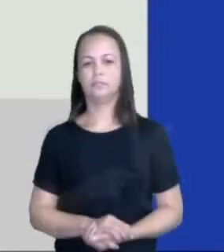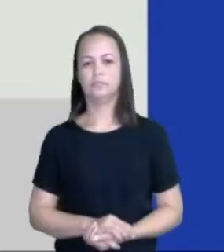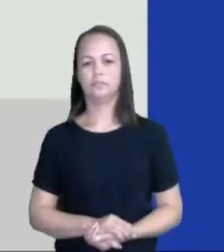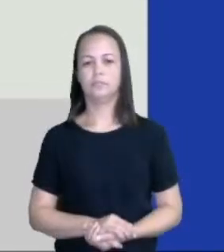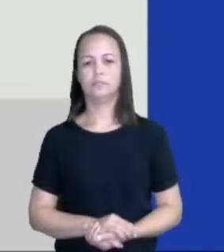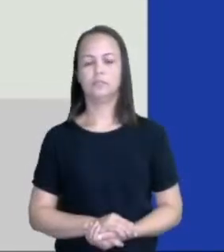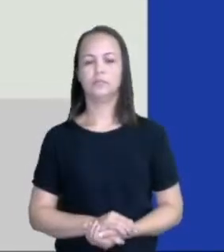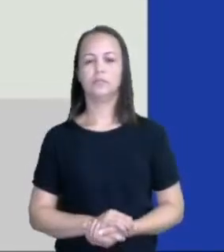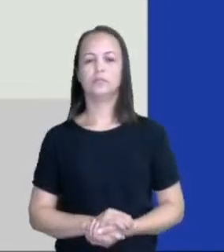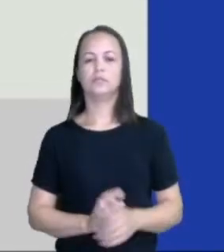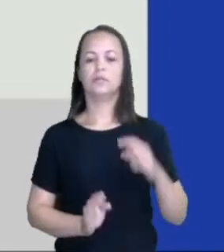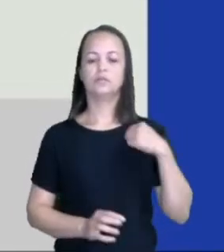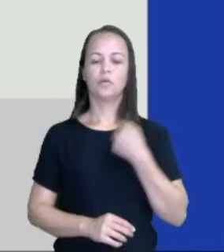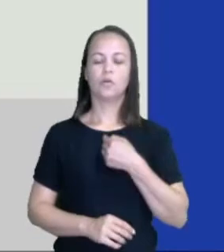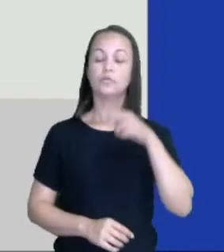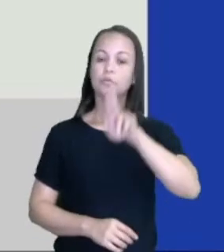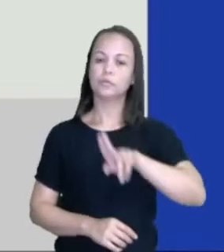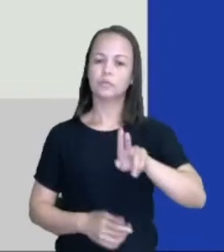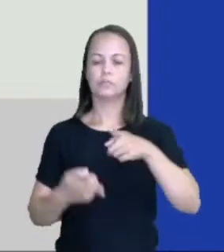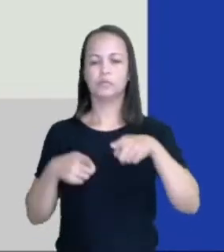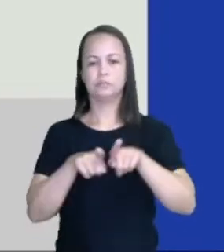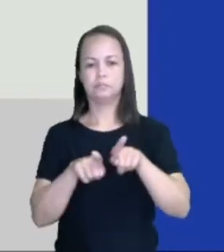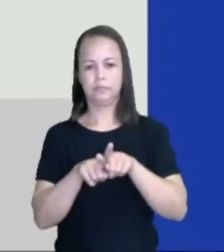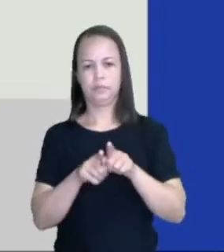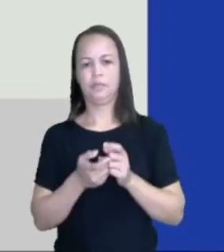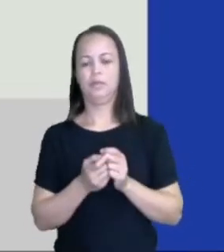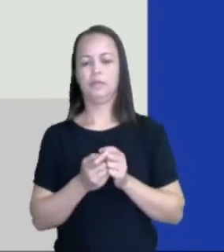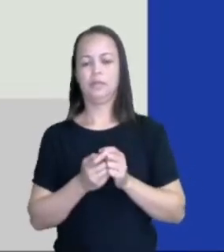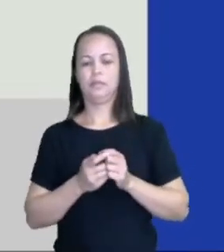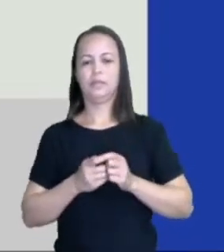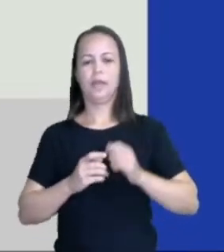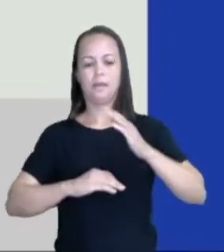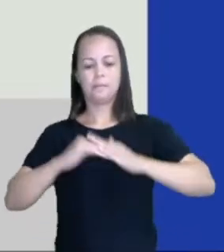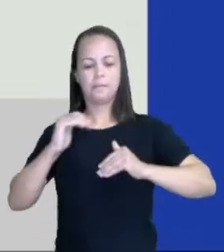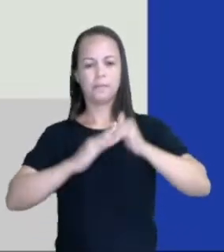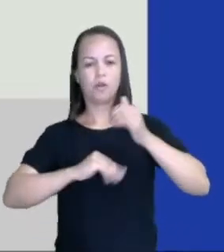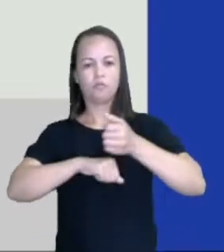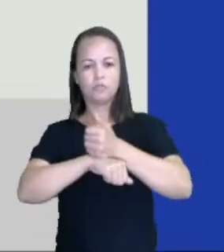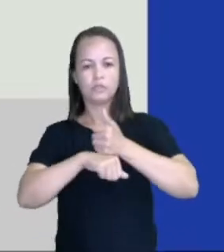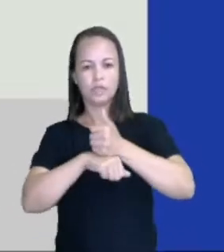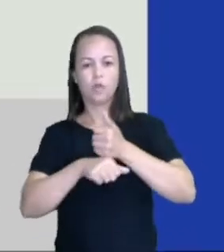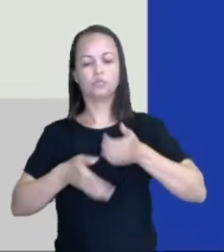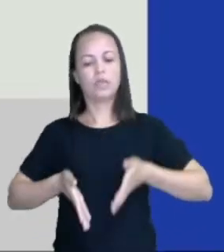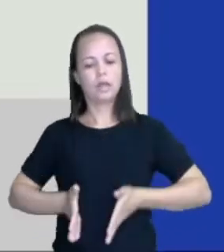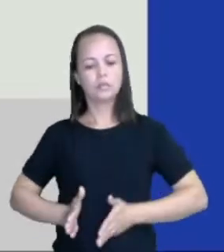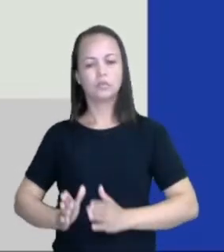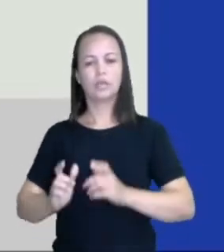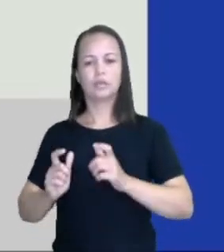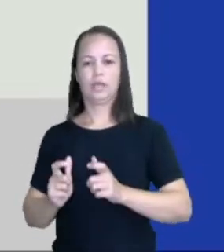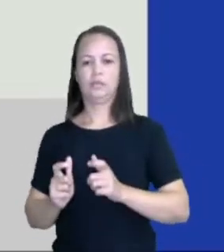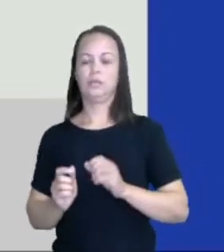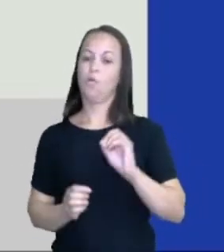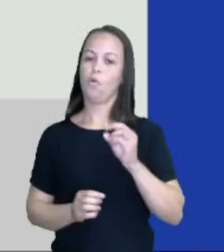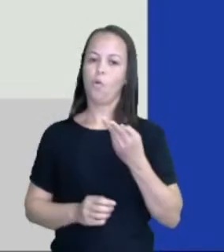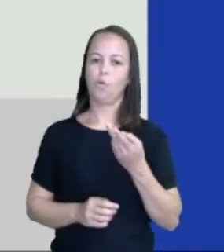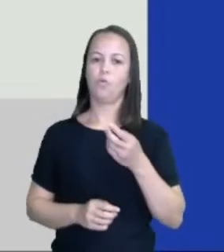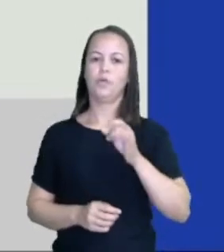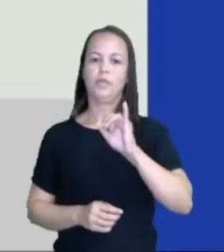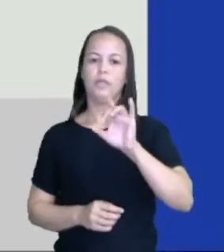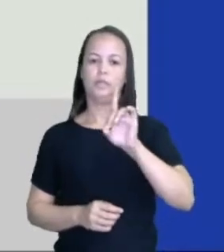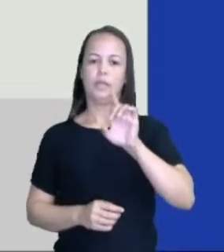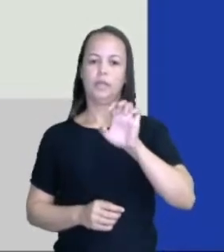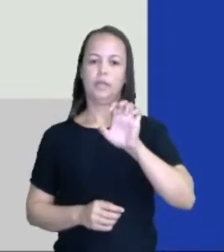A gente usa também para indicar profissão, nacionalidade ou ideologia. Quando eu digo